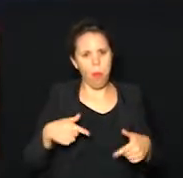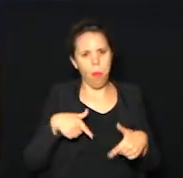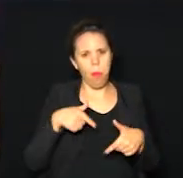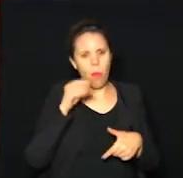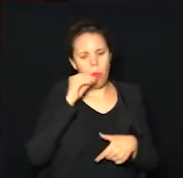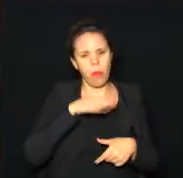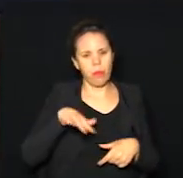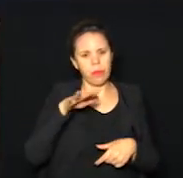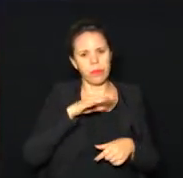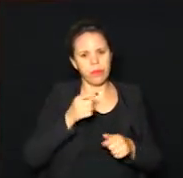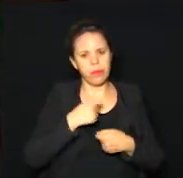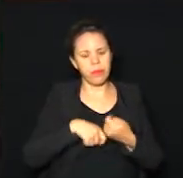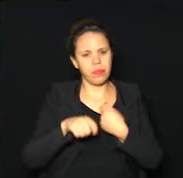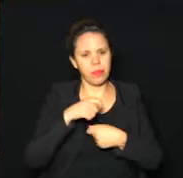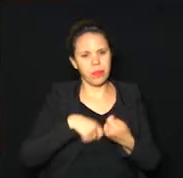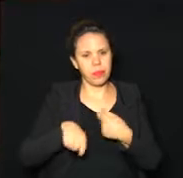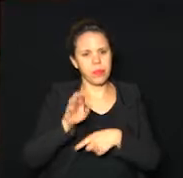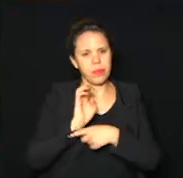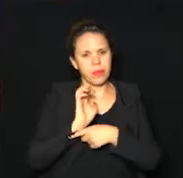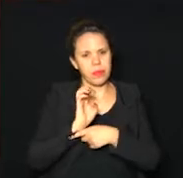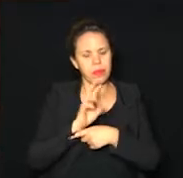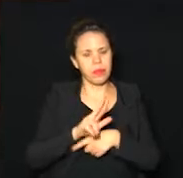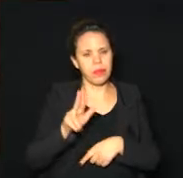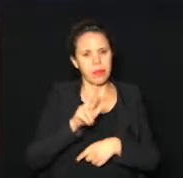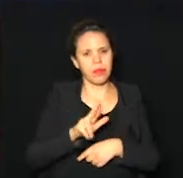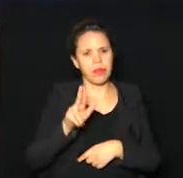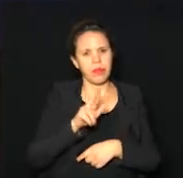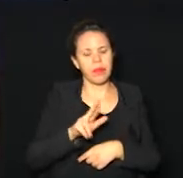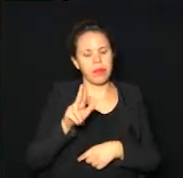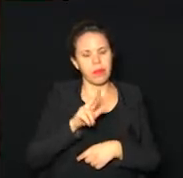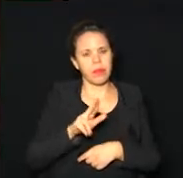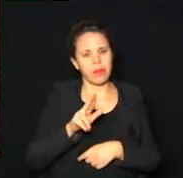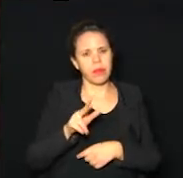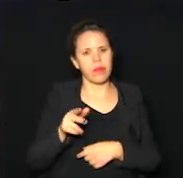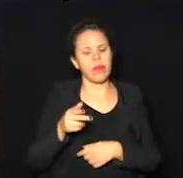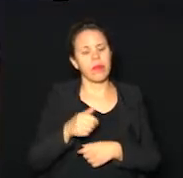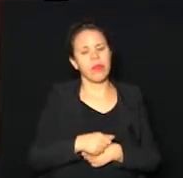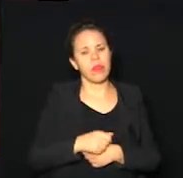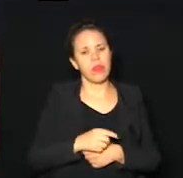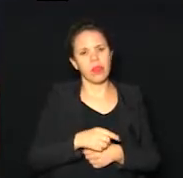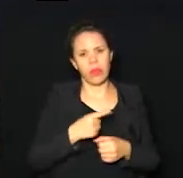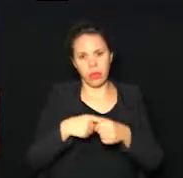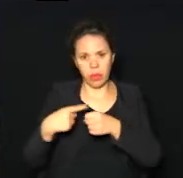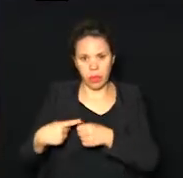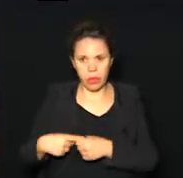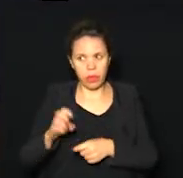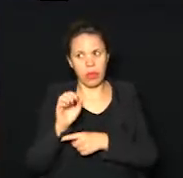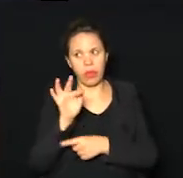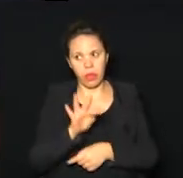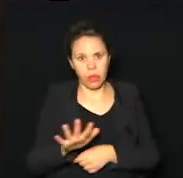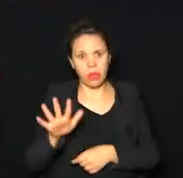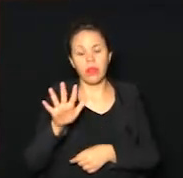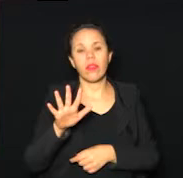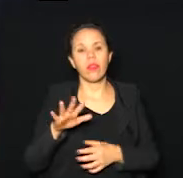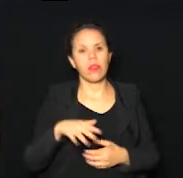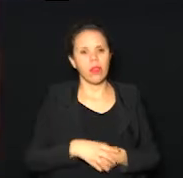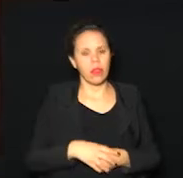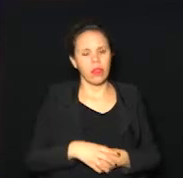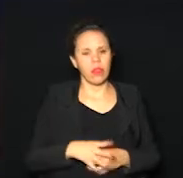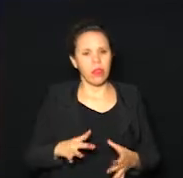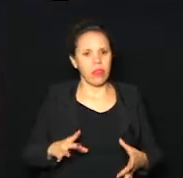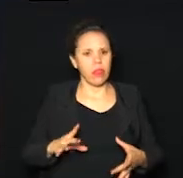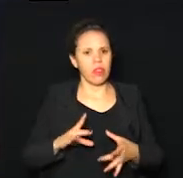trabalhadores administrativos dos estaduais, das universidades estaduais, das universidades municipais e das universidades federais, num montante